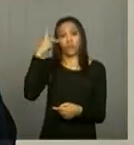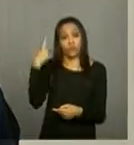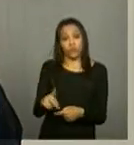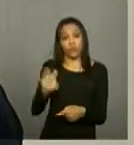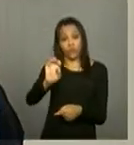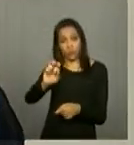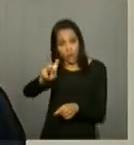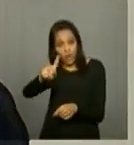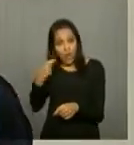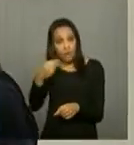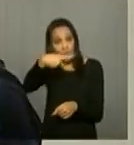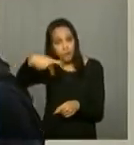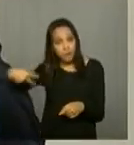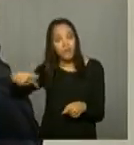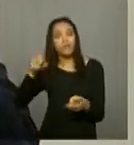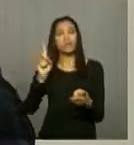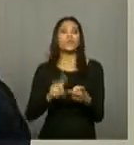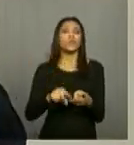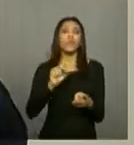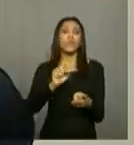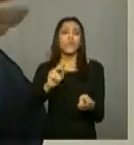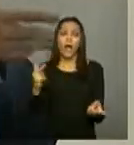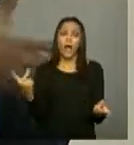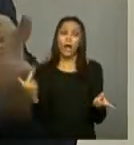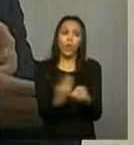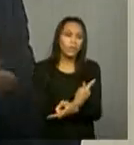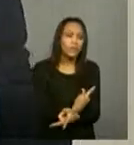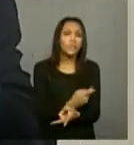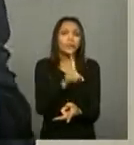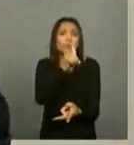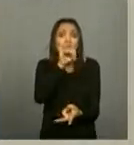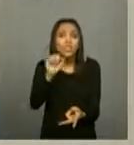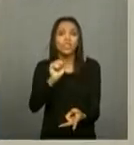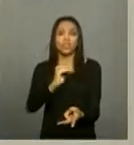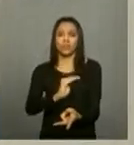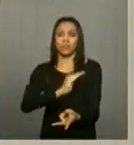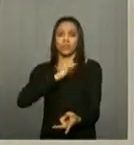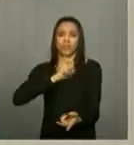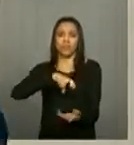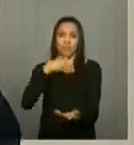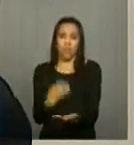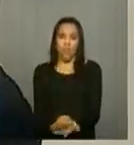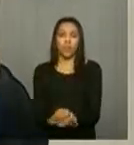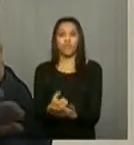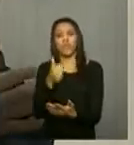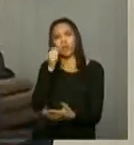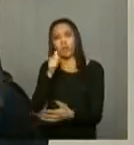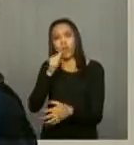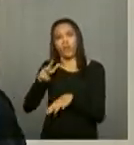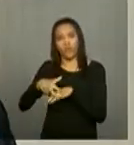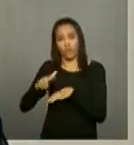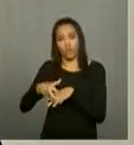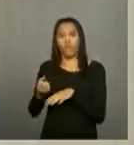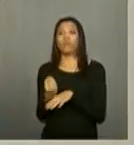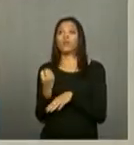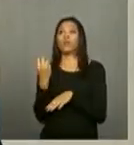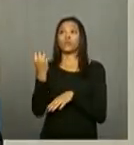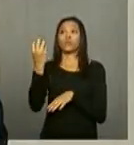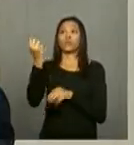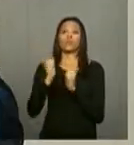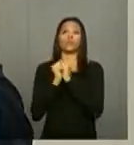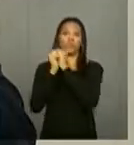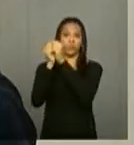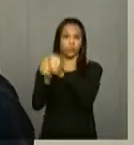da morte e instantes antes corte o dia da morte em que a viúva viajou com jango durante todo dia